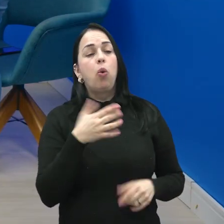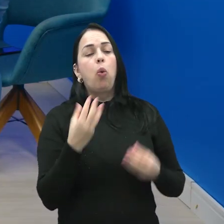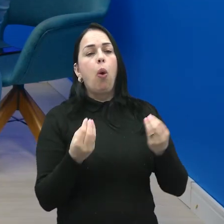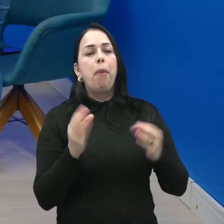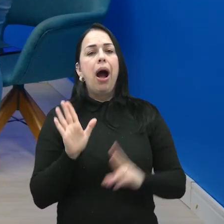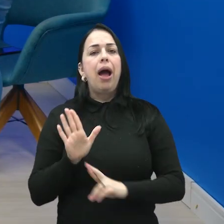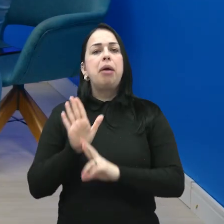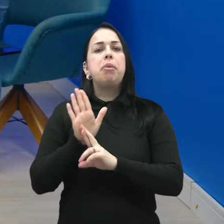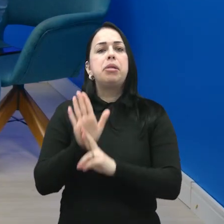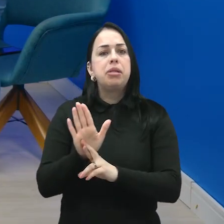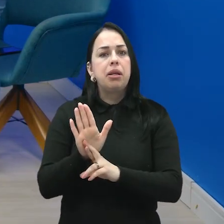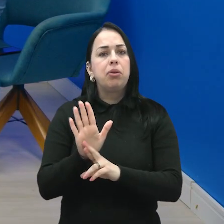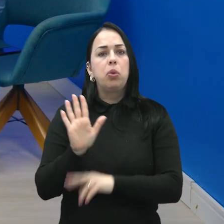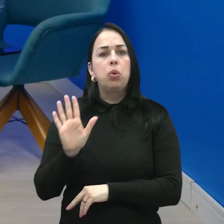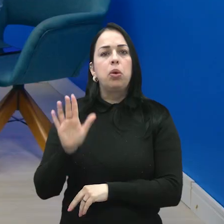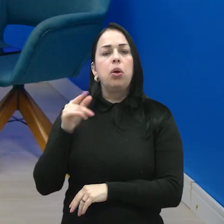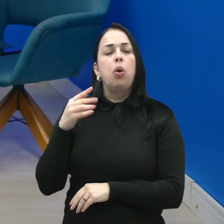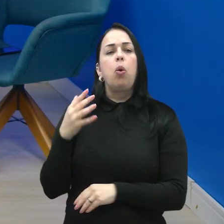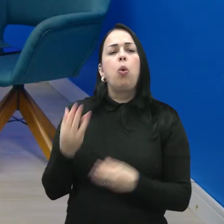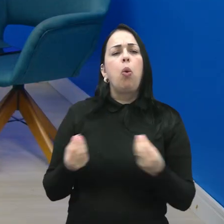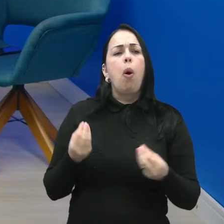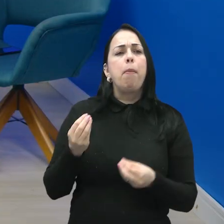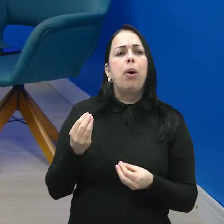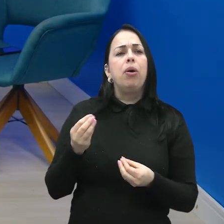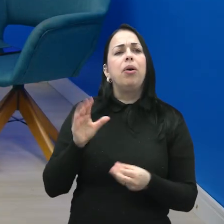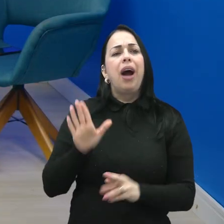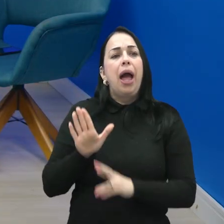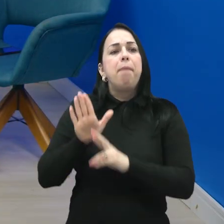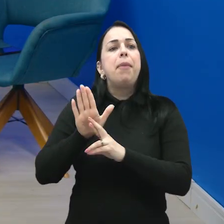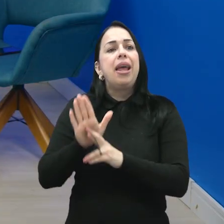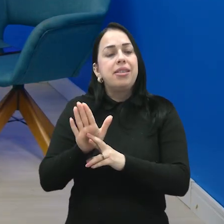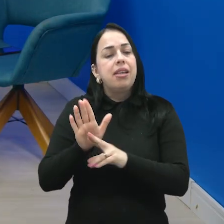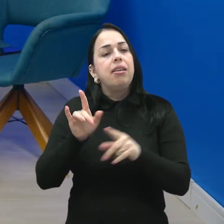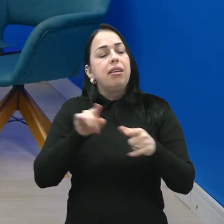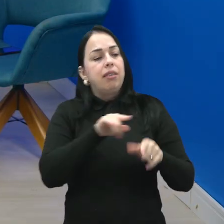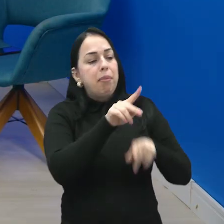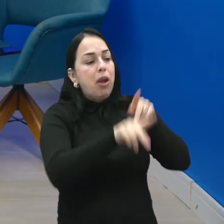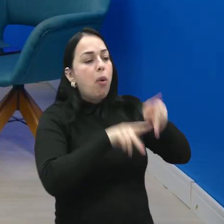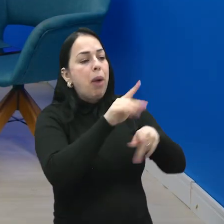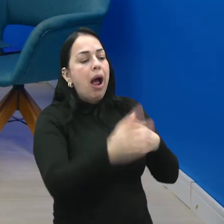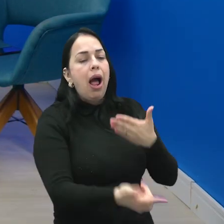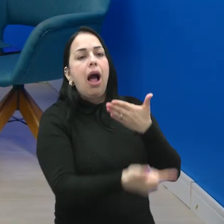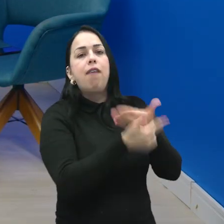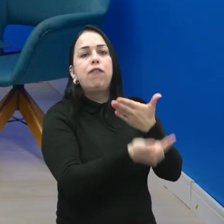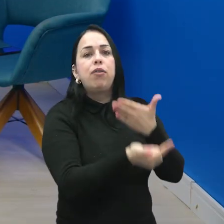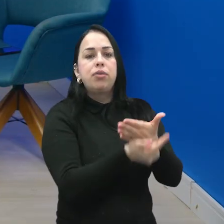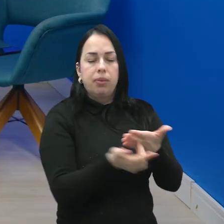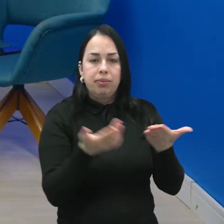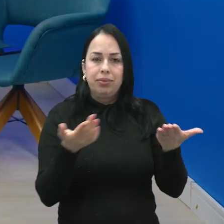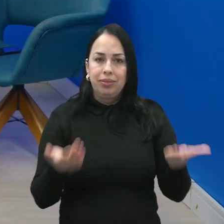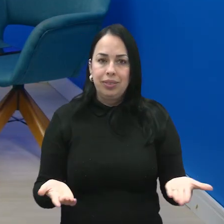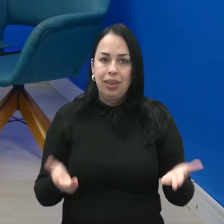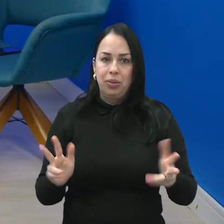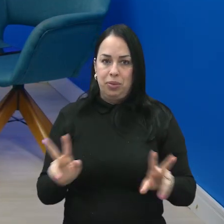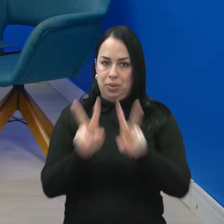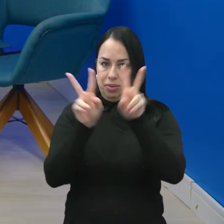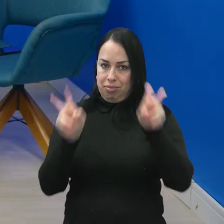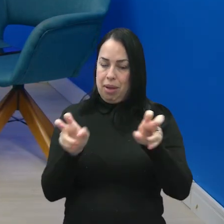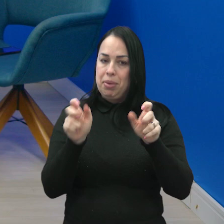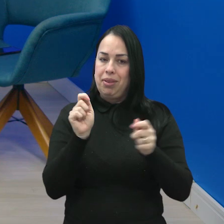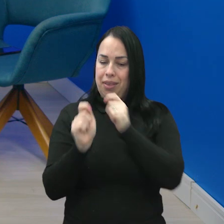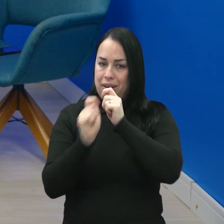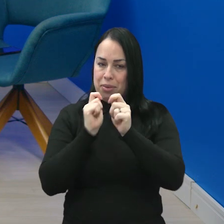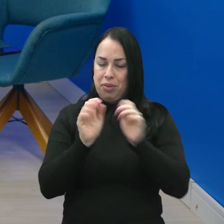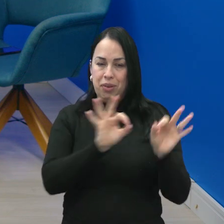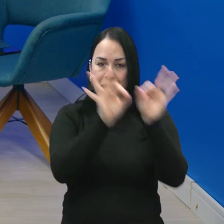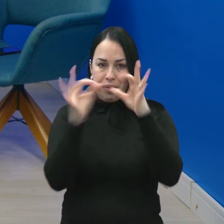são representadas, como acontece a representatividade popular e o papel da população nisso tudo. Esse é o tema da nossa